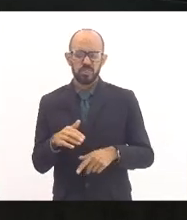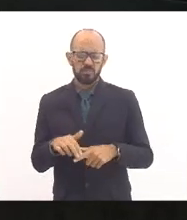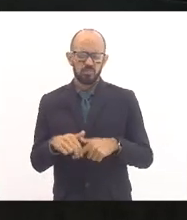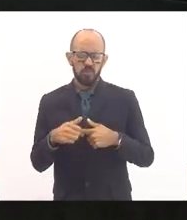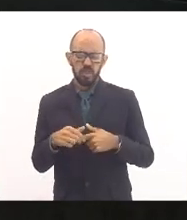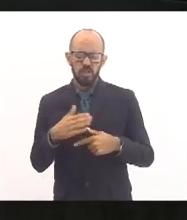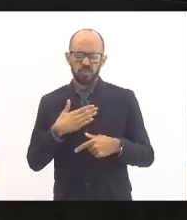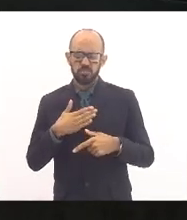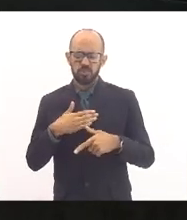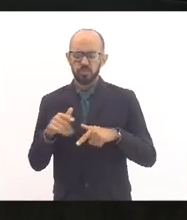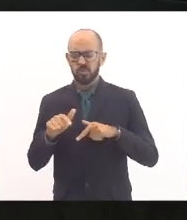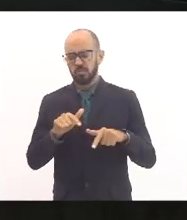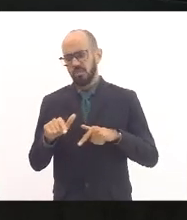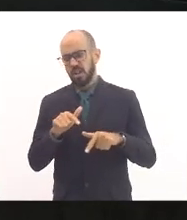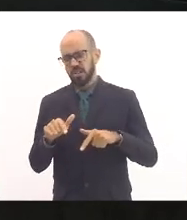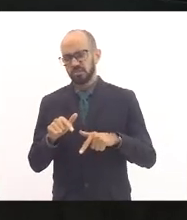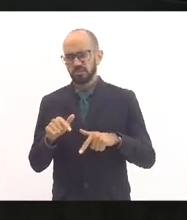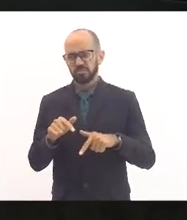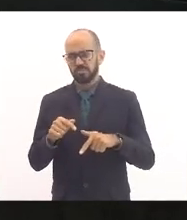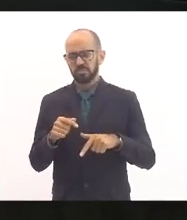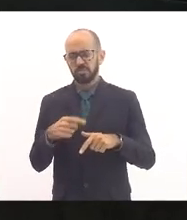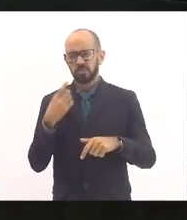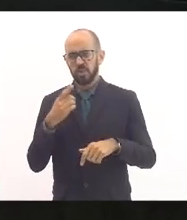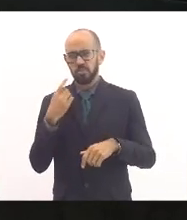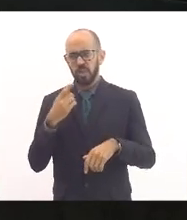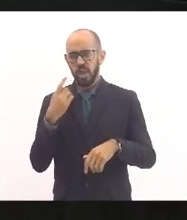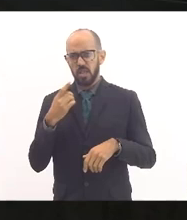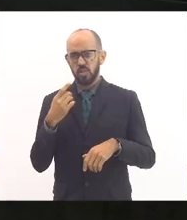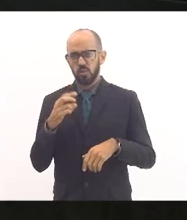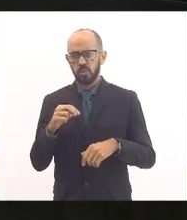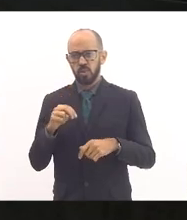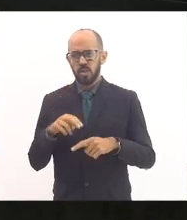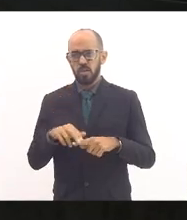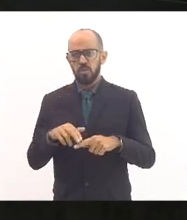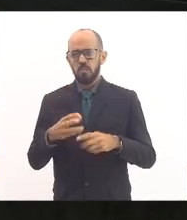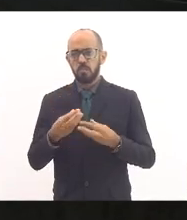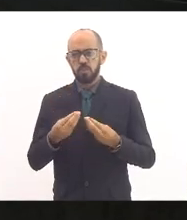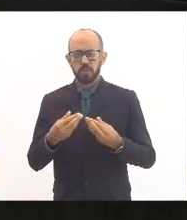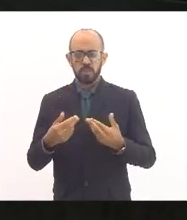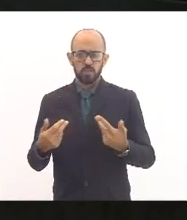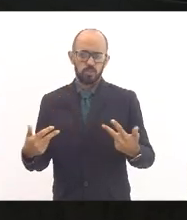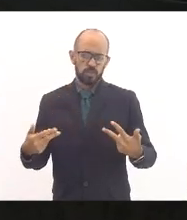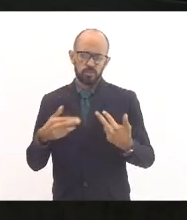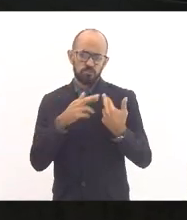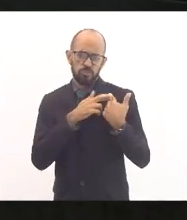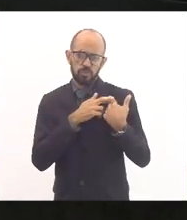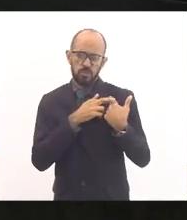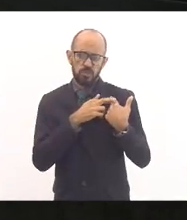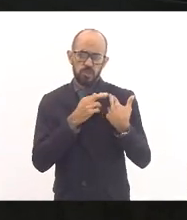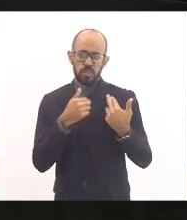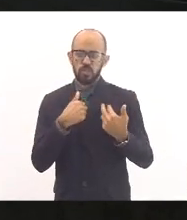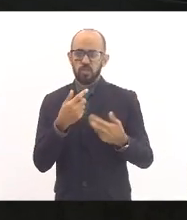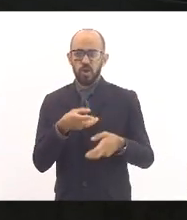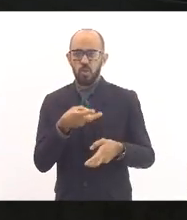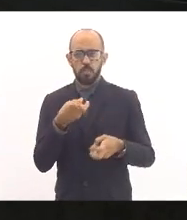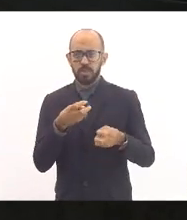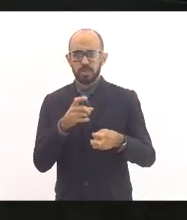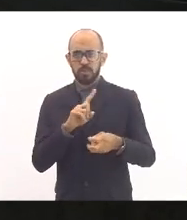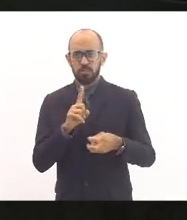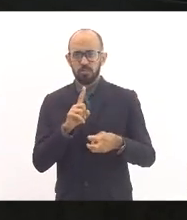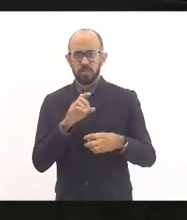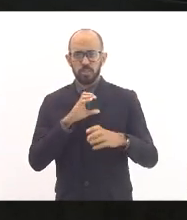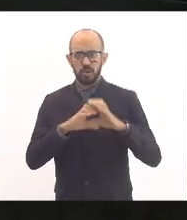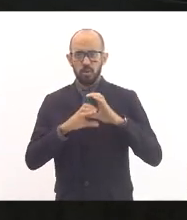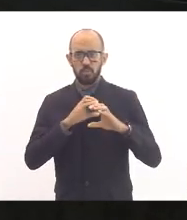atividade Legislativa e muitas funções eu não percebi muito